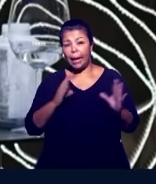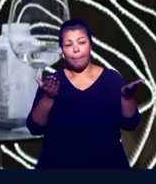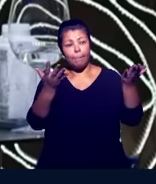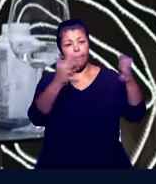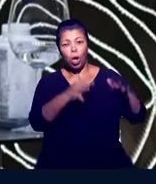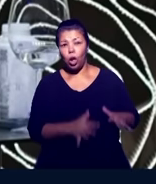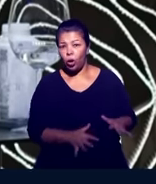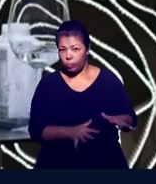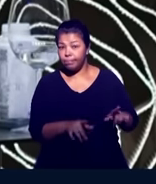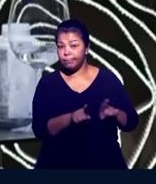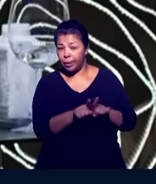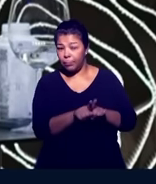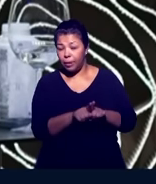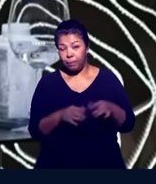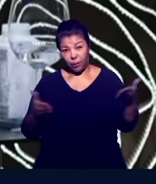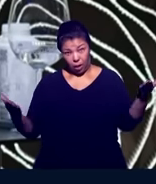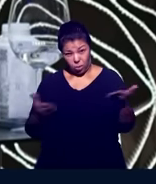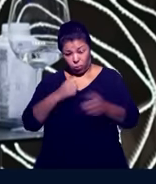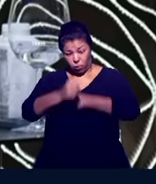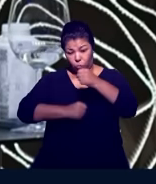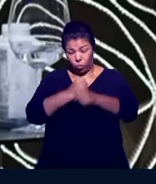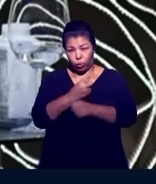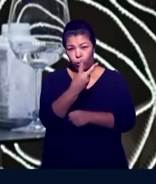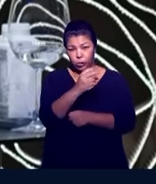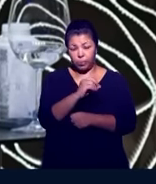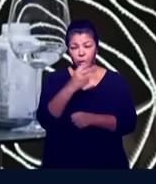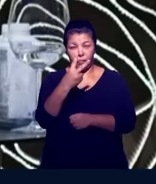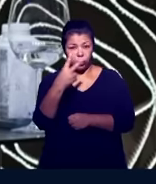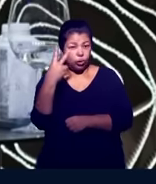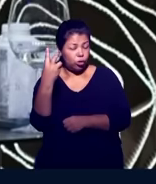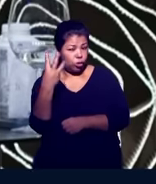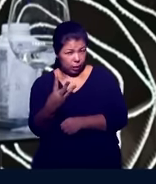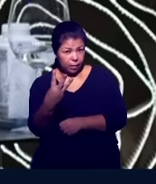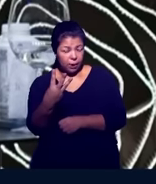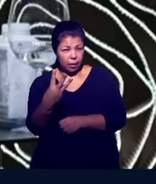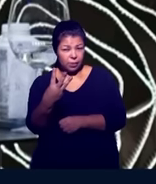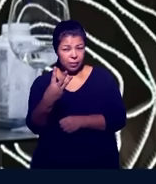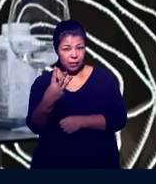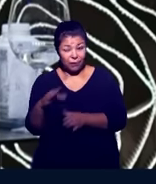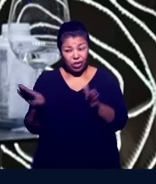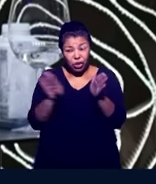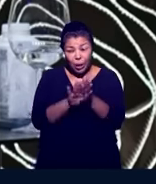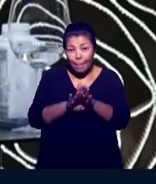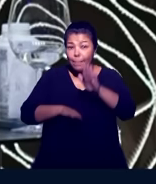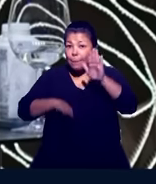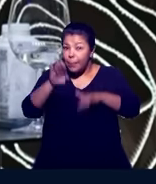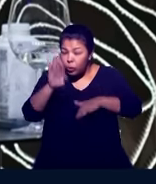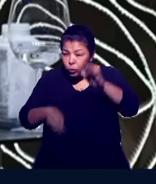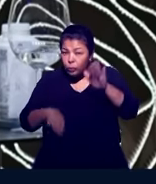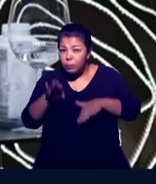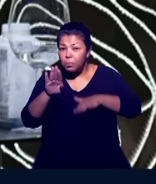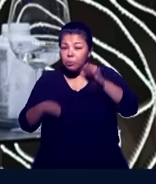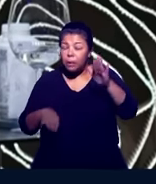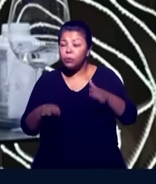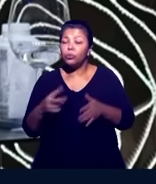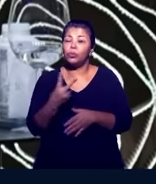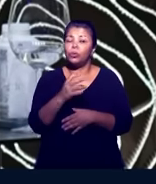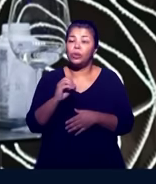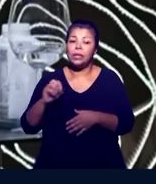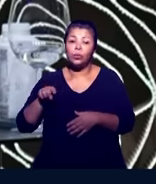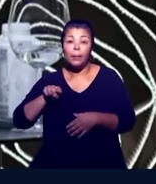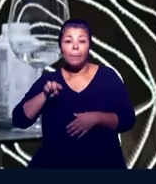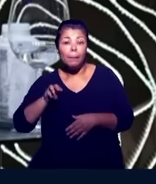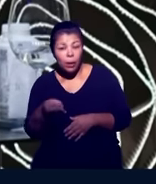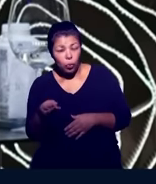deve chegar a mais de R 65 bilhões deais repito não é um benefício concedido pelo congresso